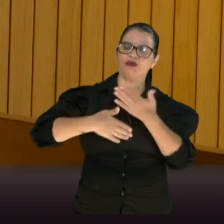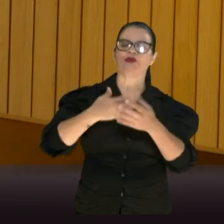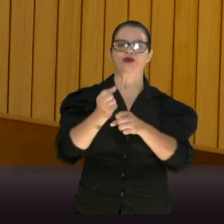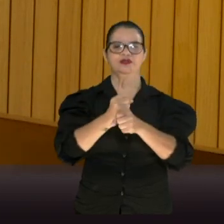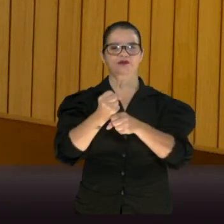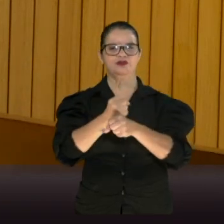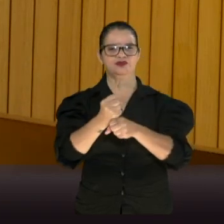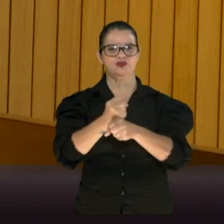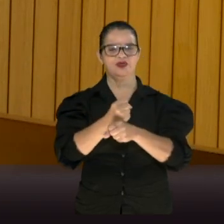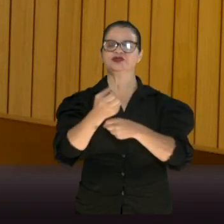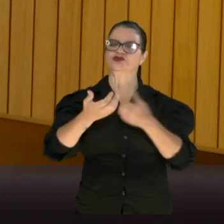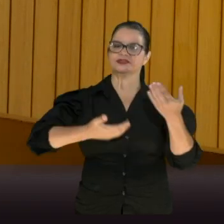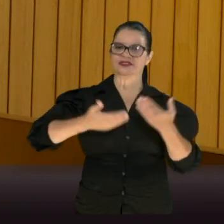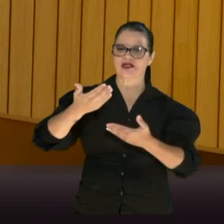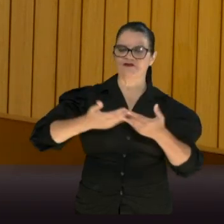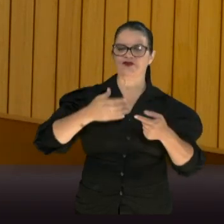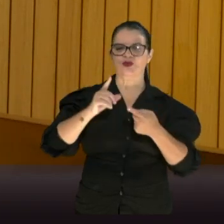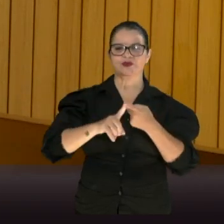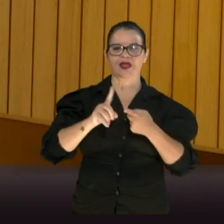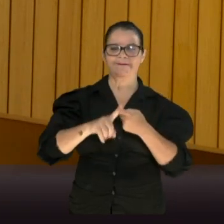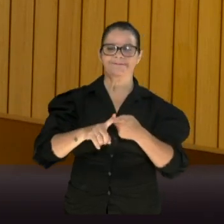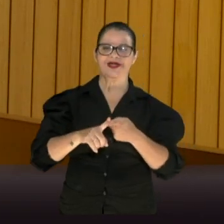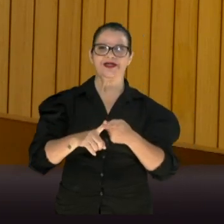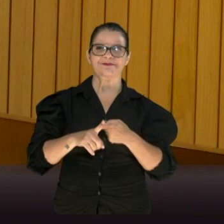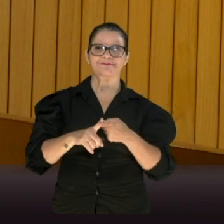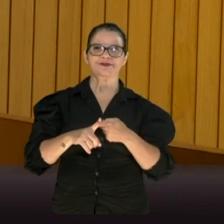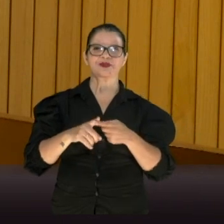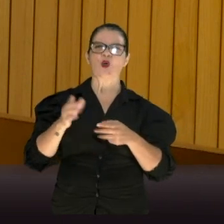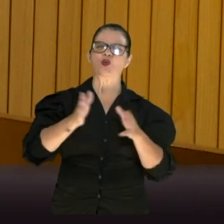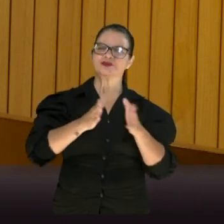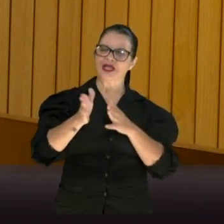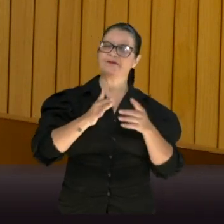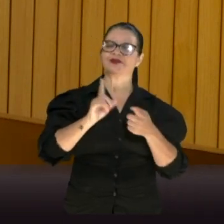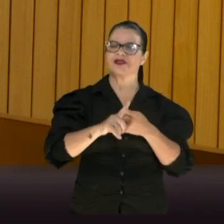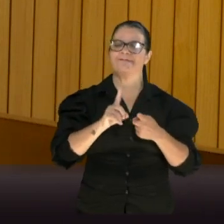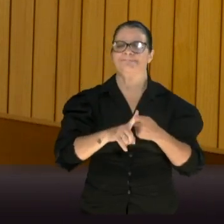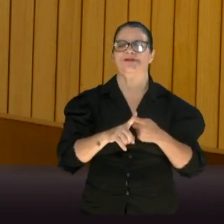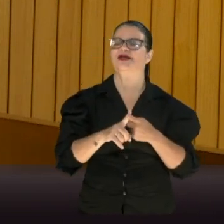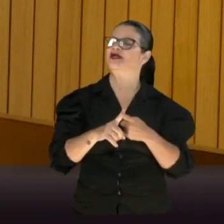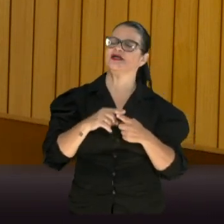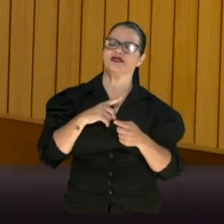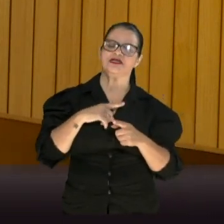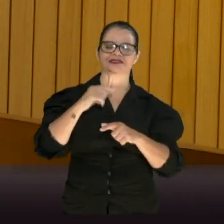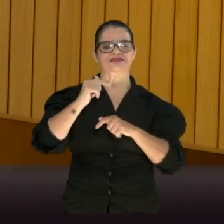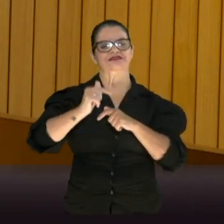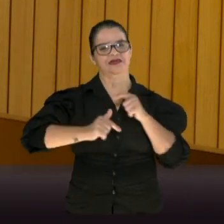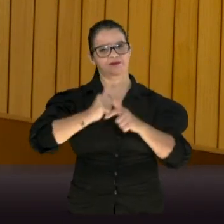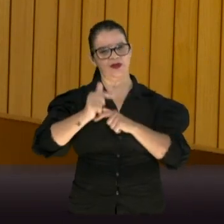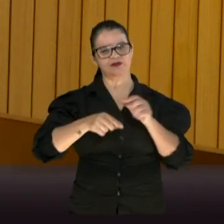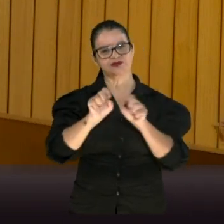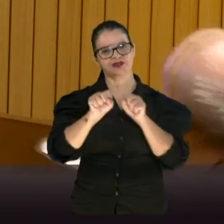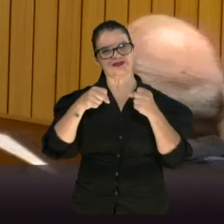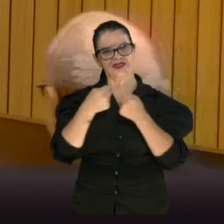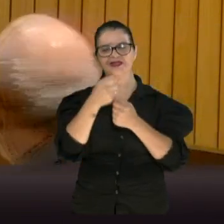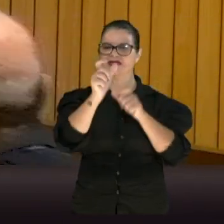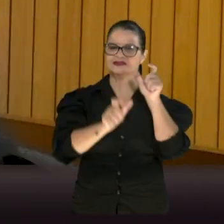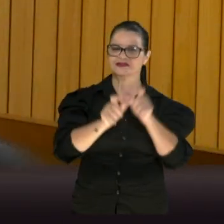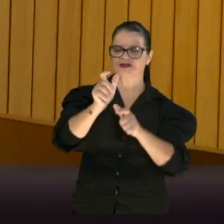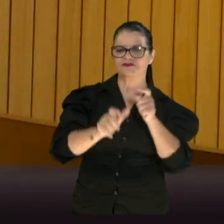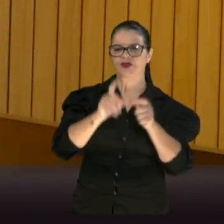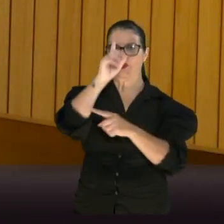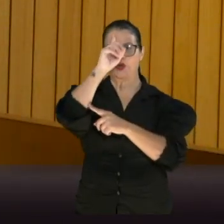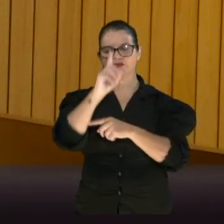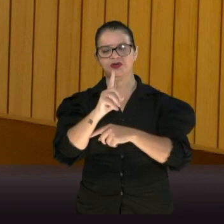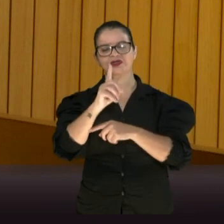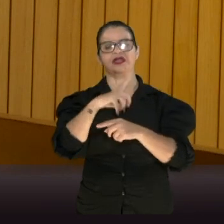anos, serviu também, inclusive, há um tempo, serviu também a sociedade civil, serviu algumas autoridades, e ao longo